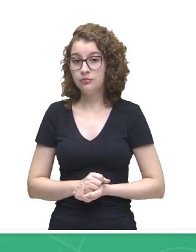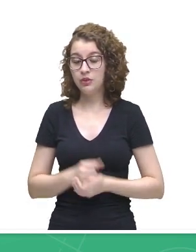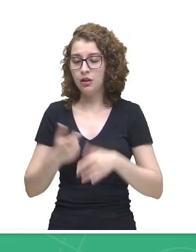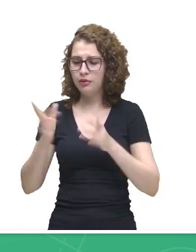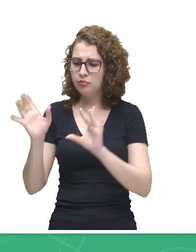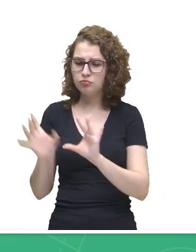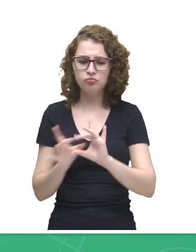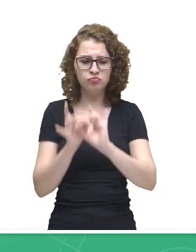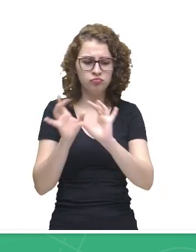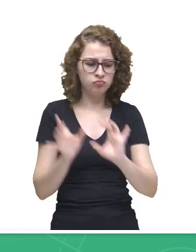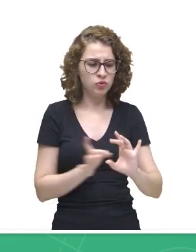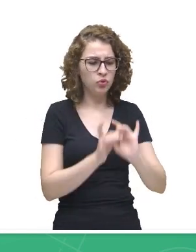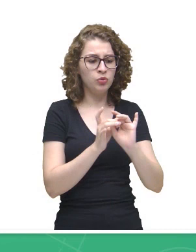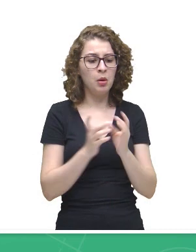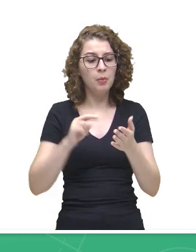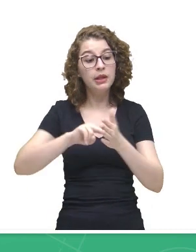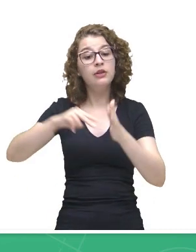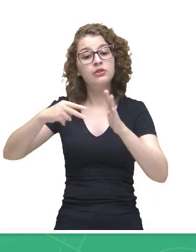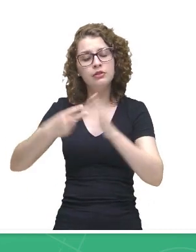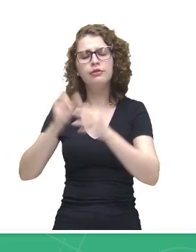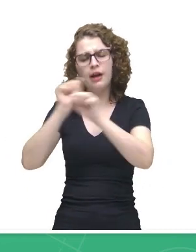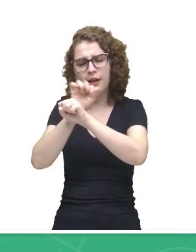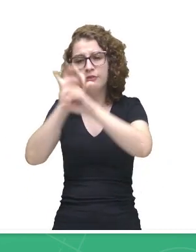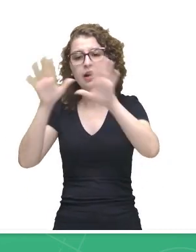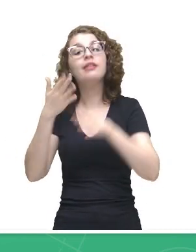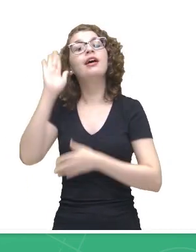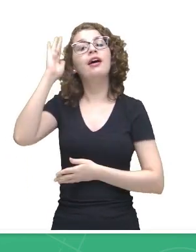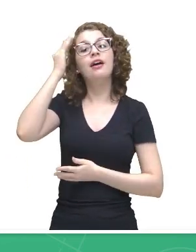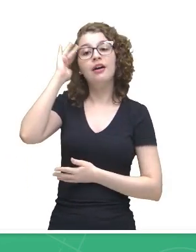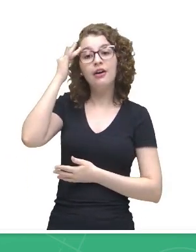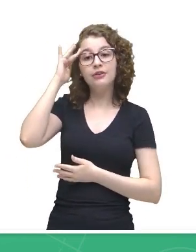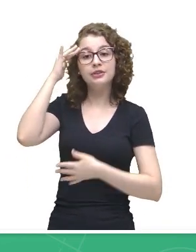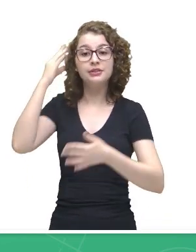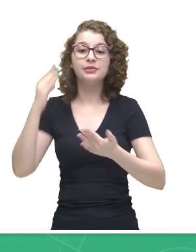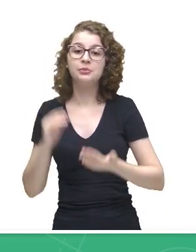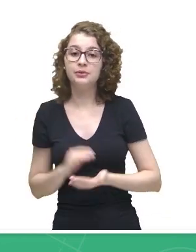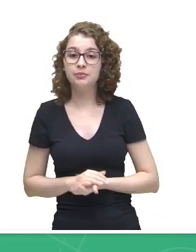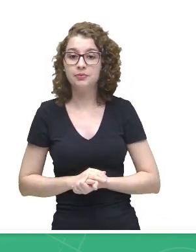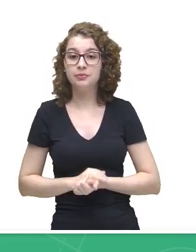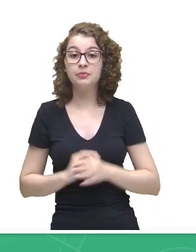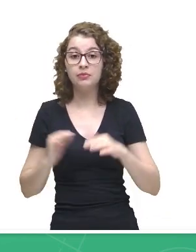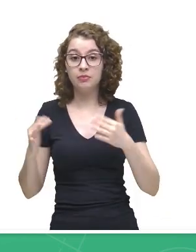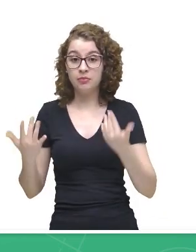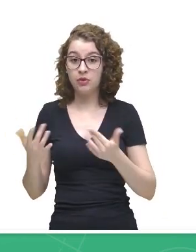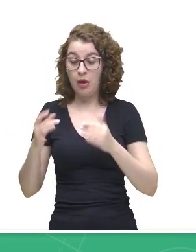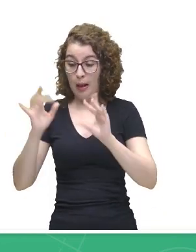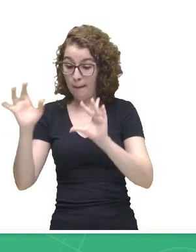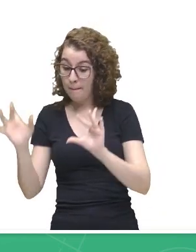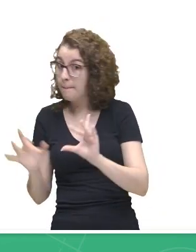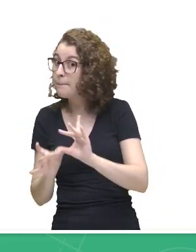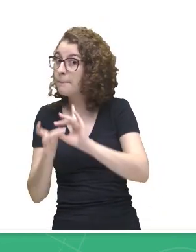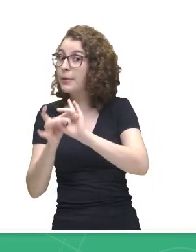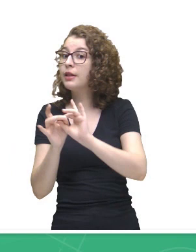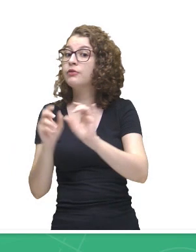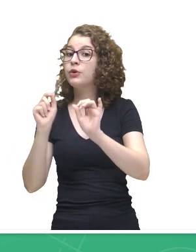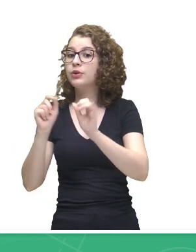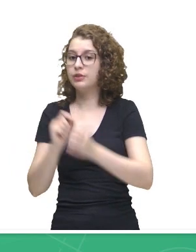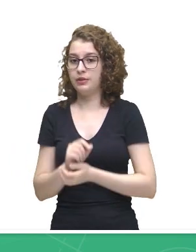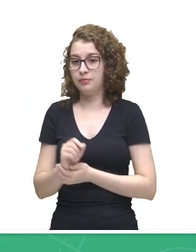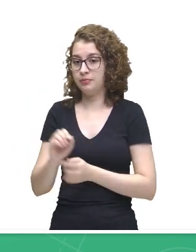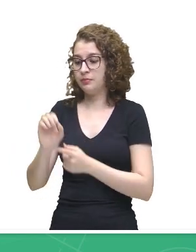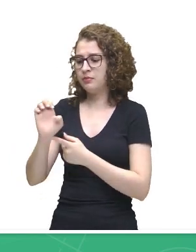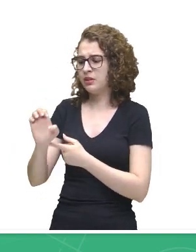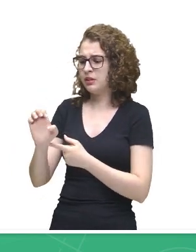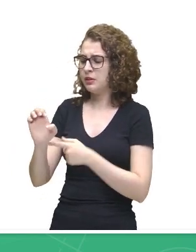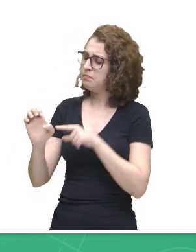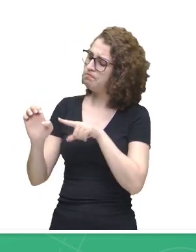orações, para que elas façam sentido, right? Então, a link word que eu identifiquei aqui é I, só isso,